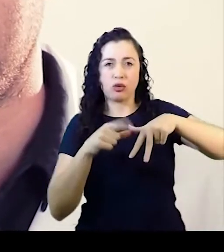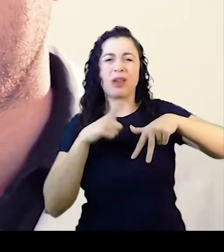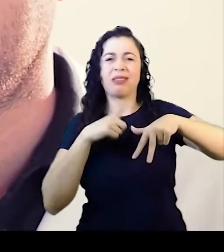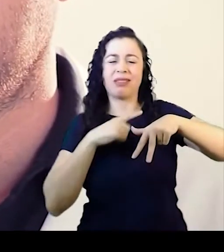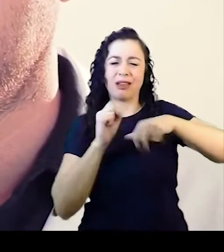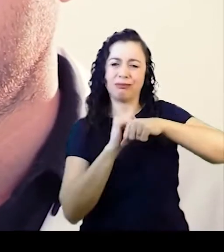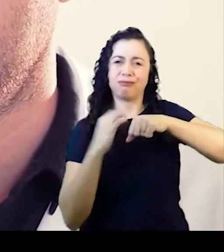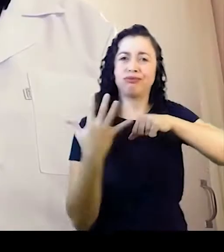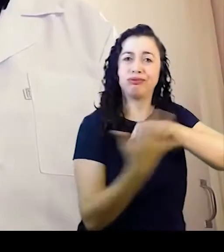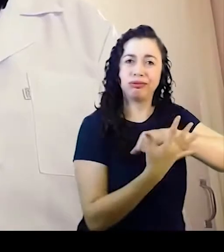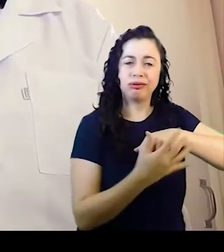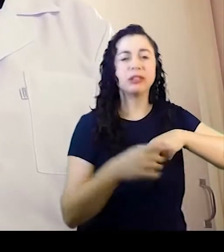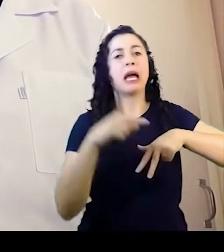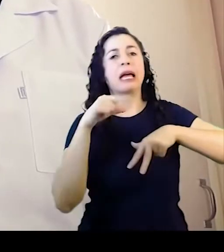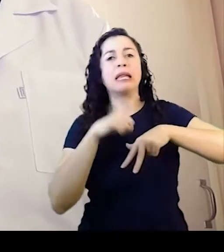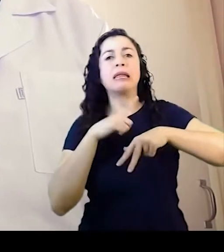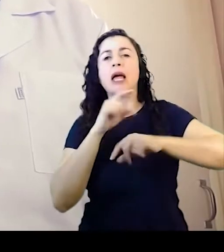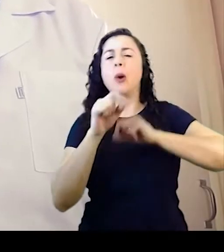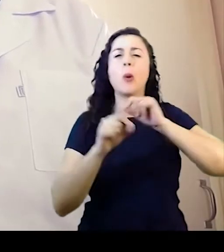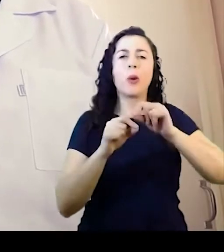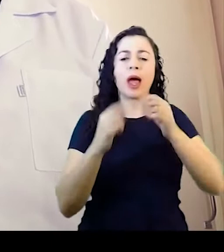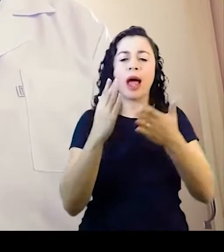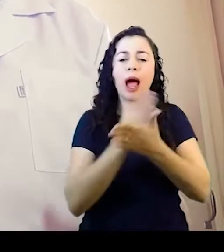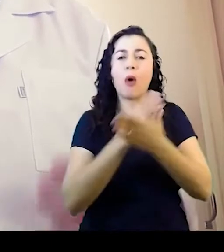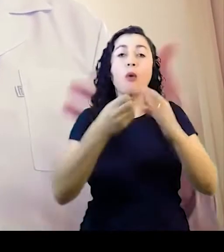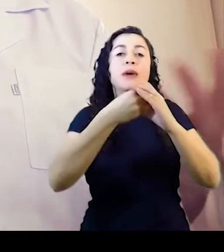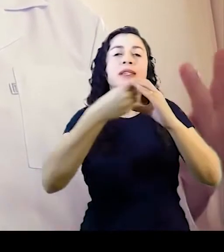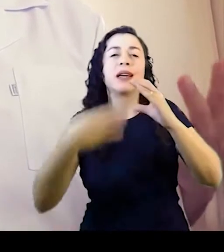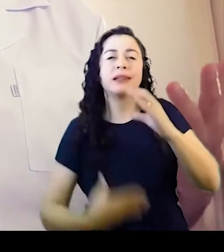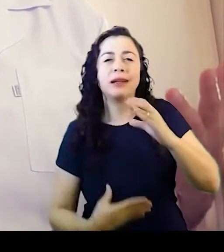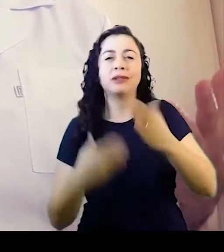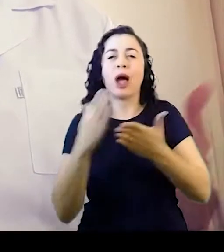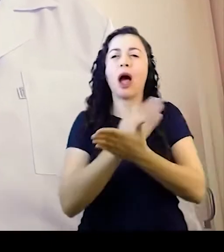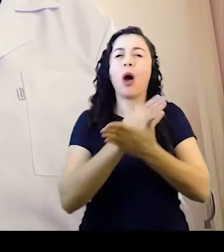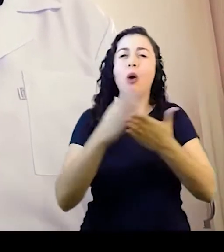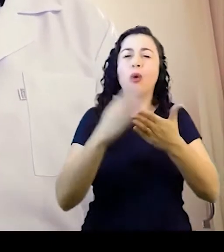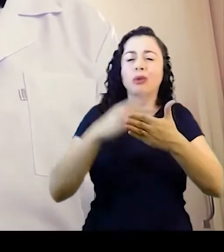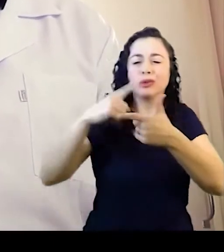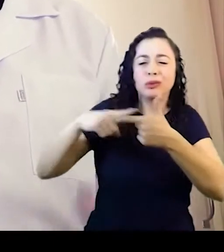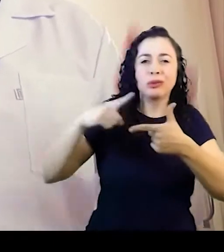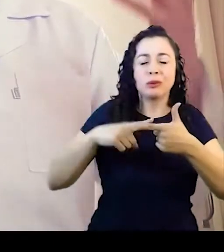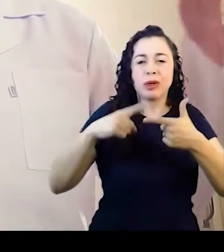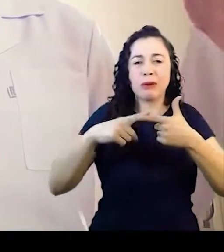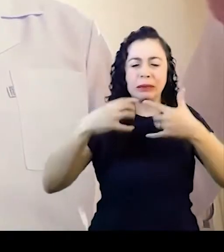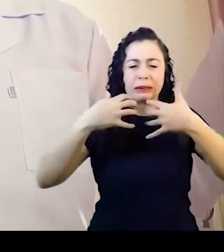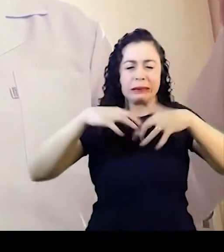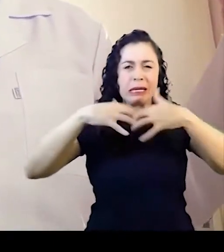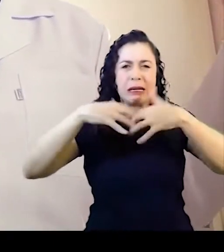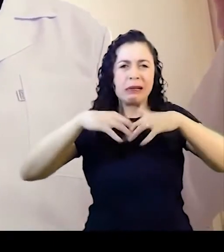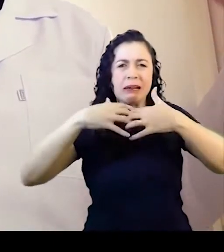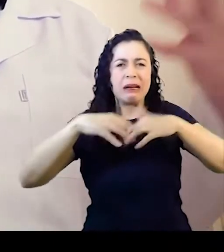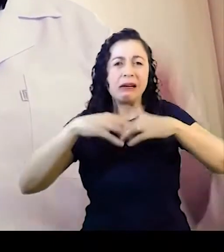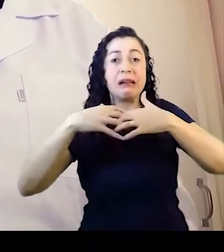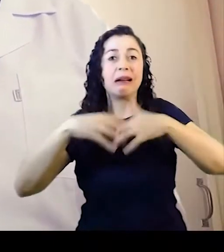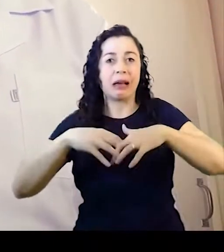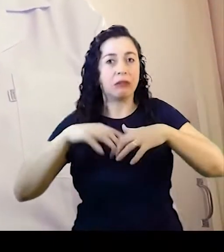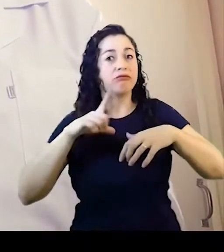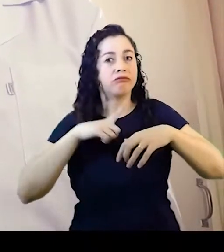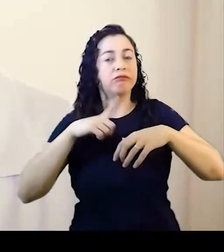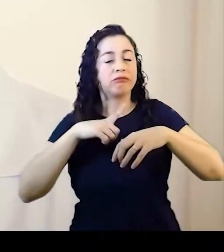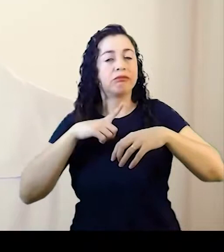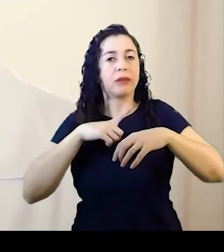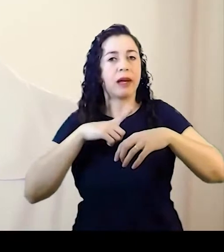eles apresentam determinados sintomas neurológicos, né? Ou seja, coisas que estão afetando o sistema nervoso central, com